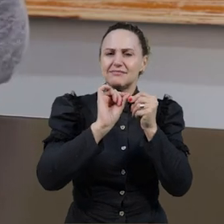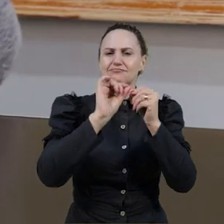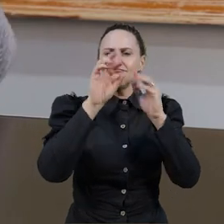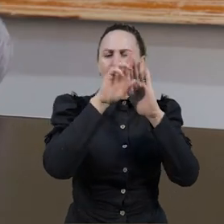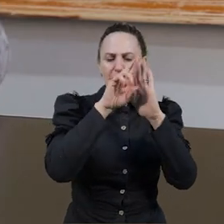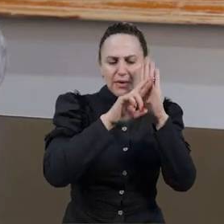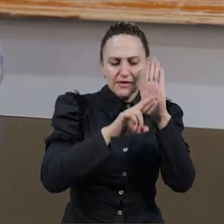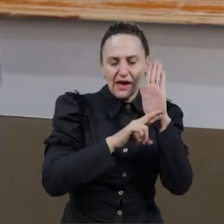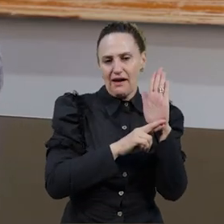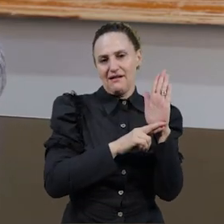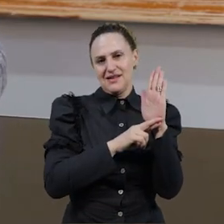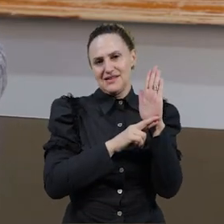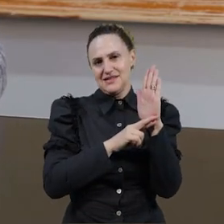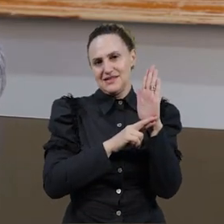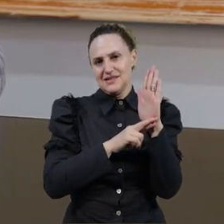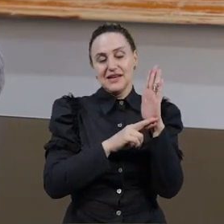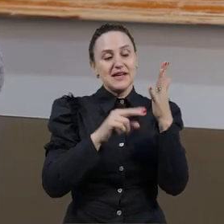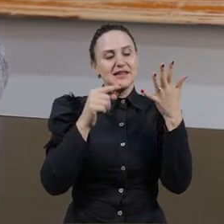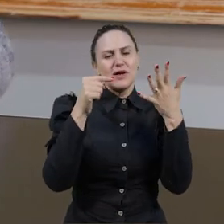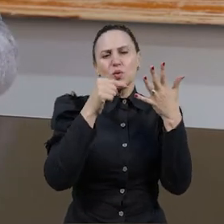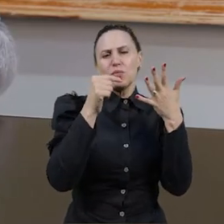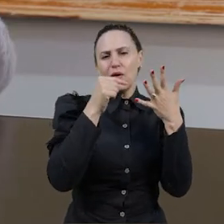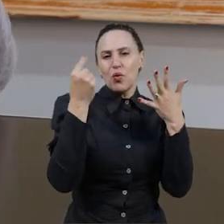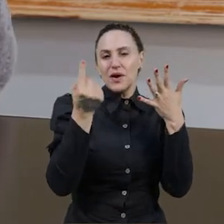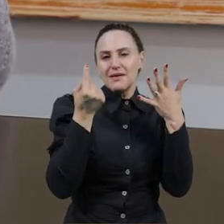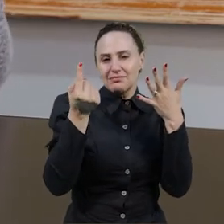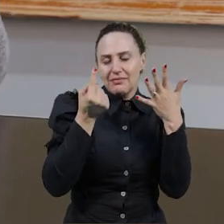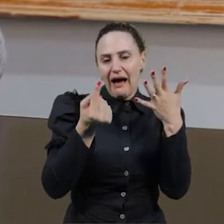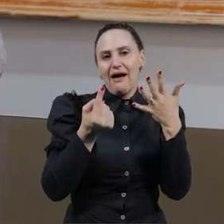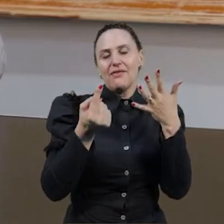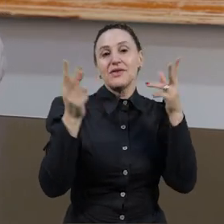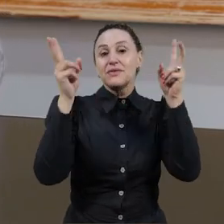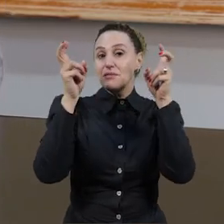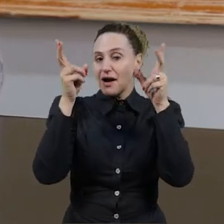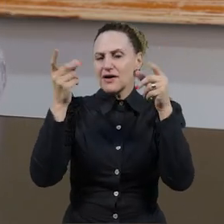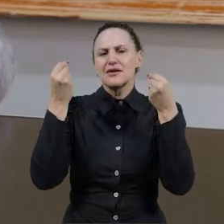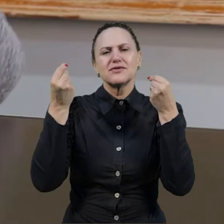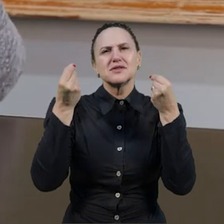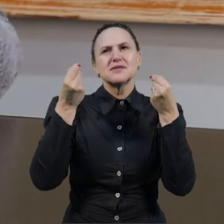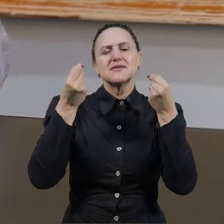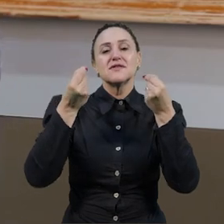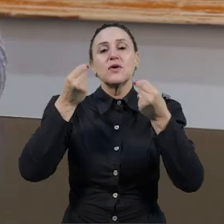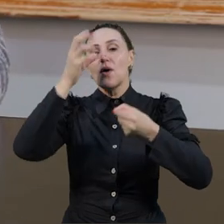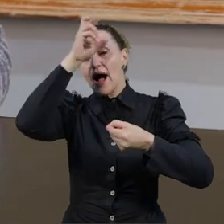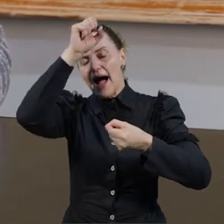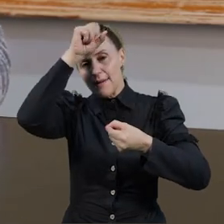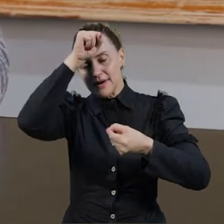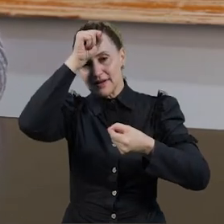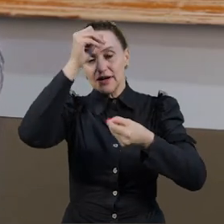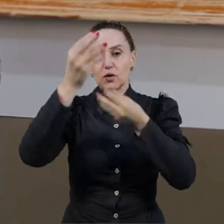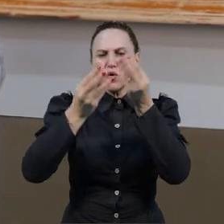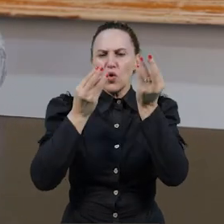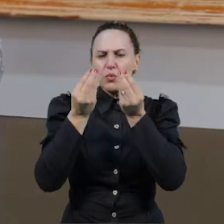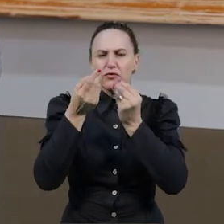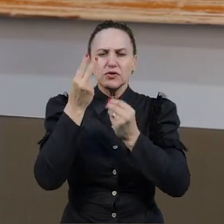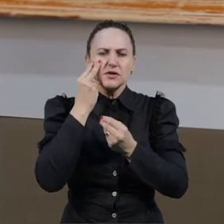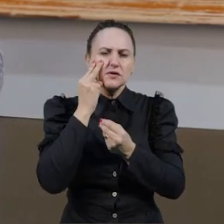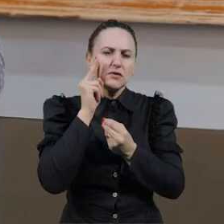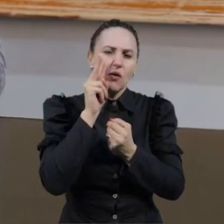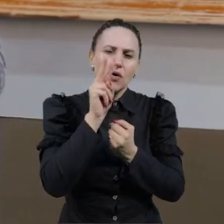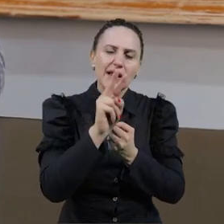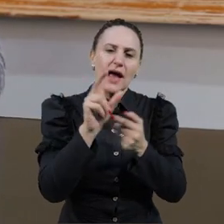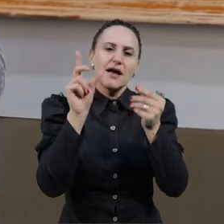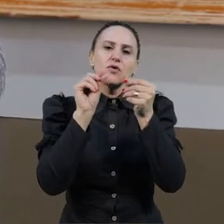ter uma unidade temática sobre o livro didático Onde vocês vão aprender como realizar esse olhar atento como fazer